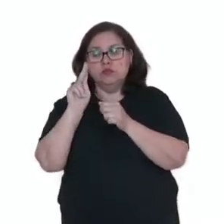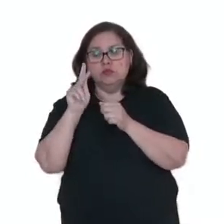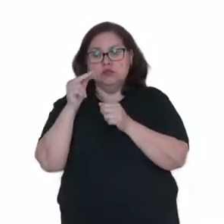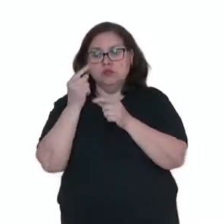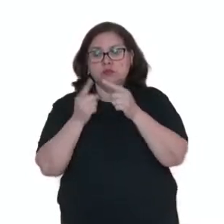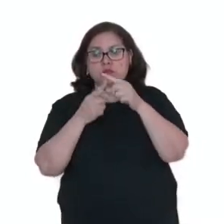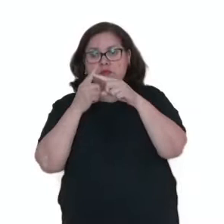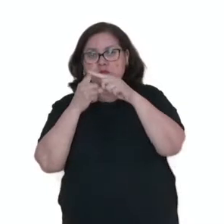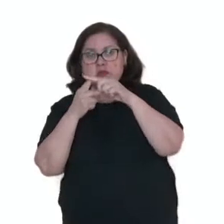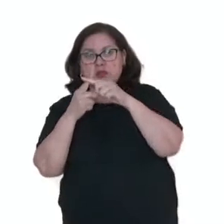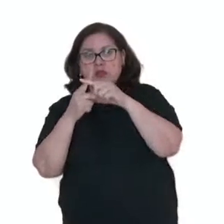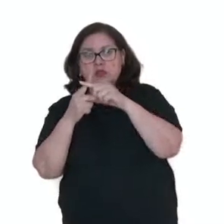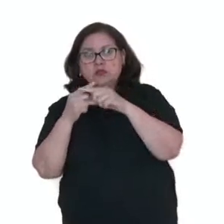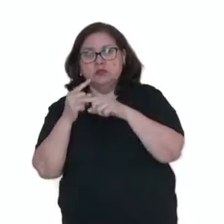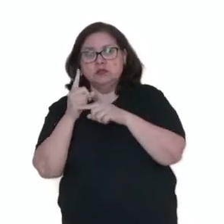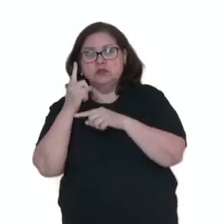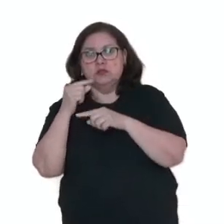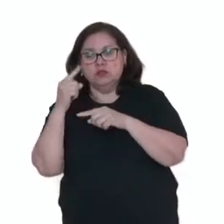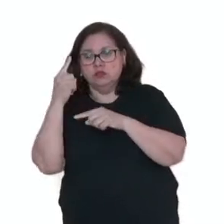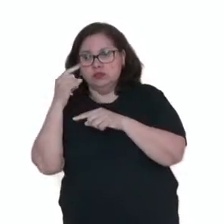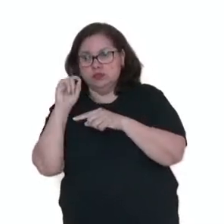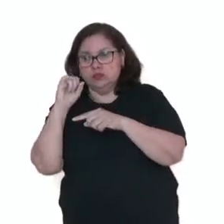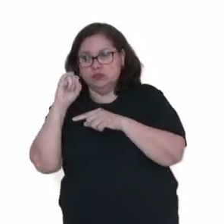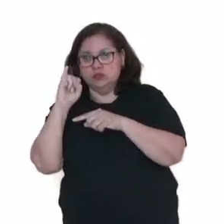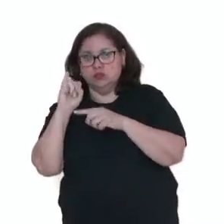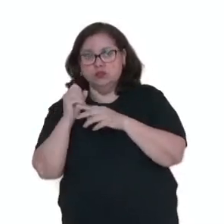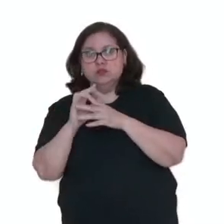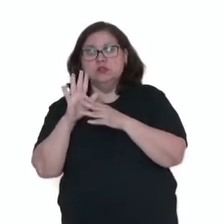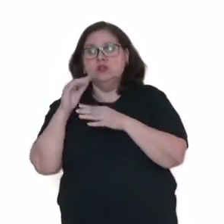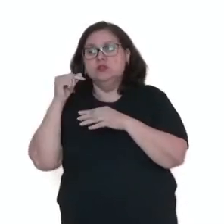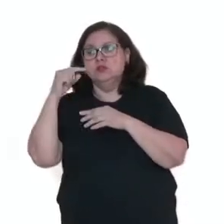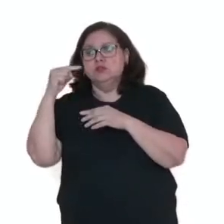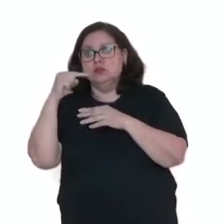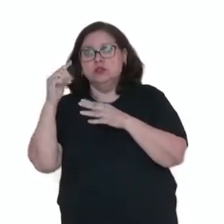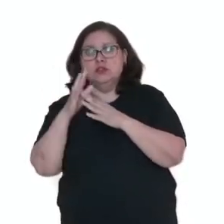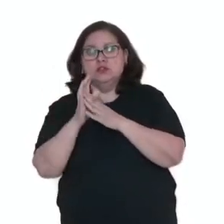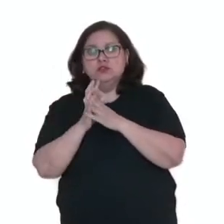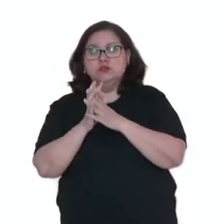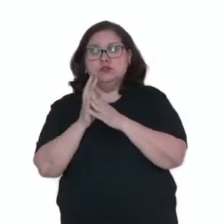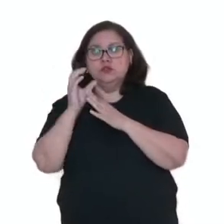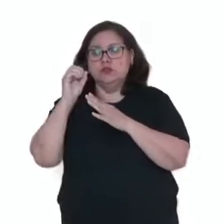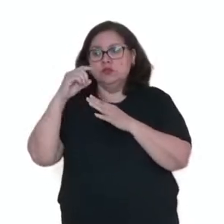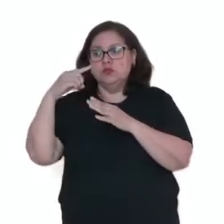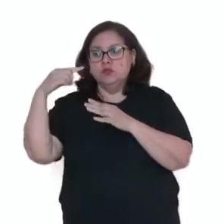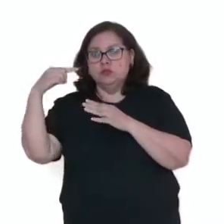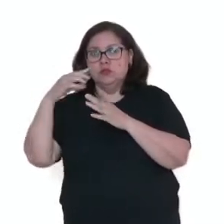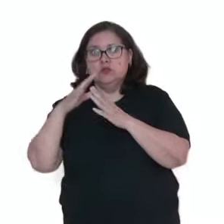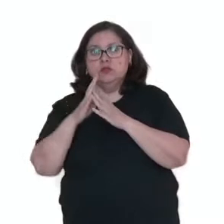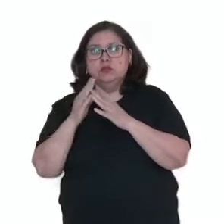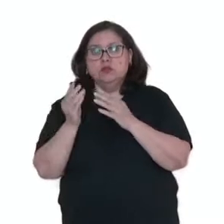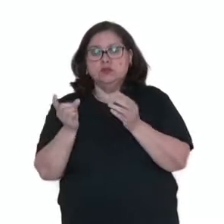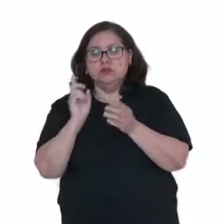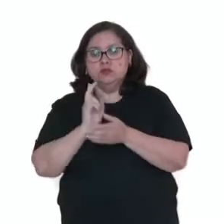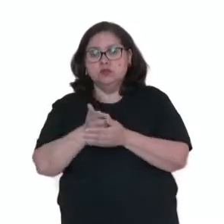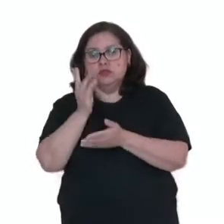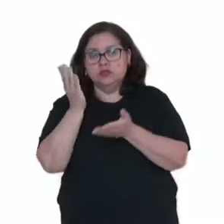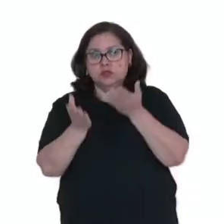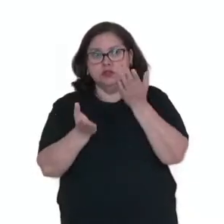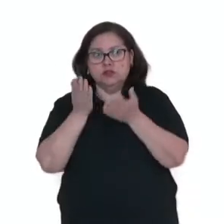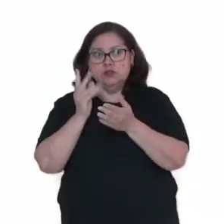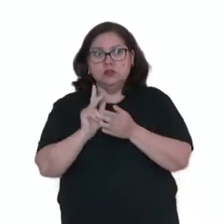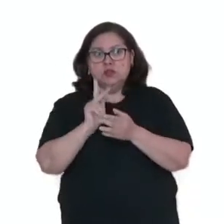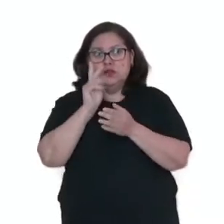íons amônio e os íons hidróxido, tá? Os íons oxidrila. A constante de equilíbrio vai